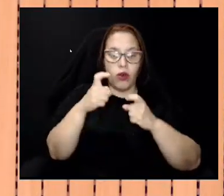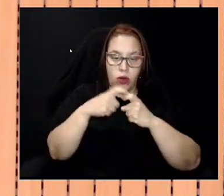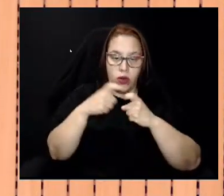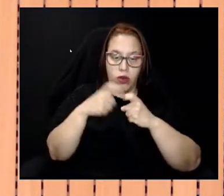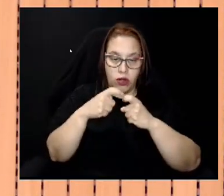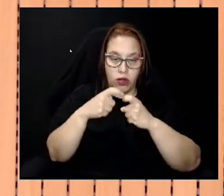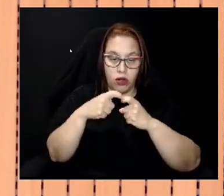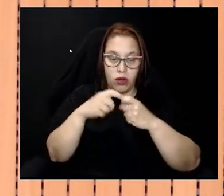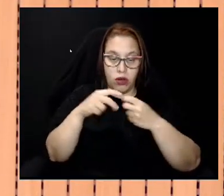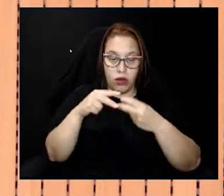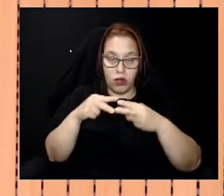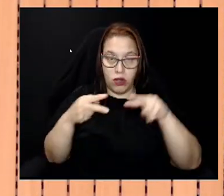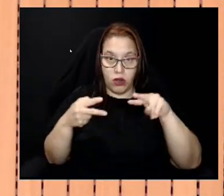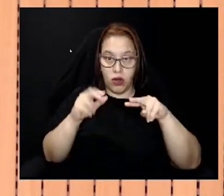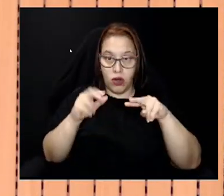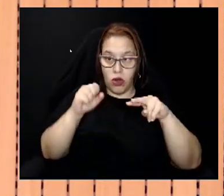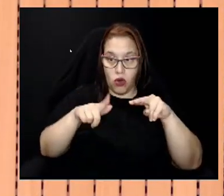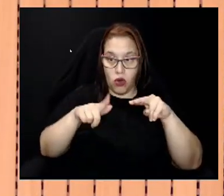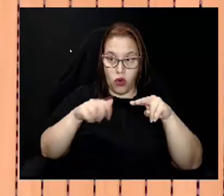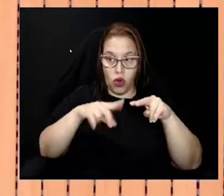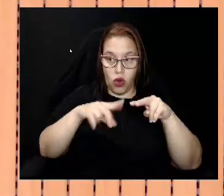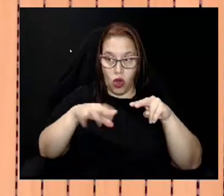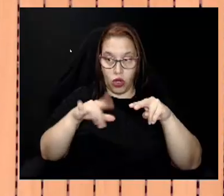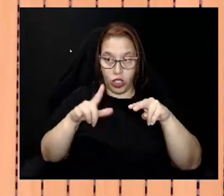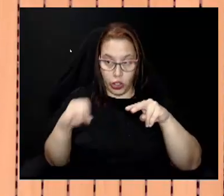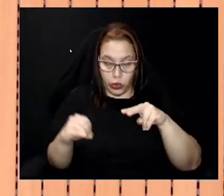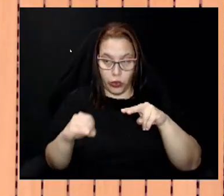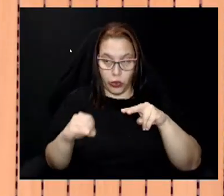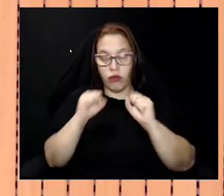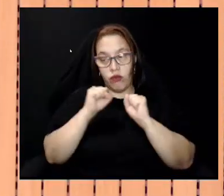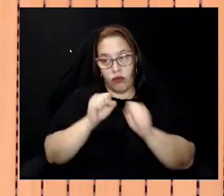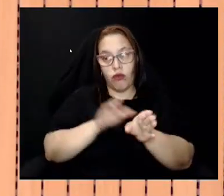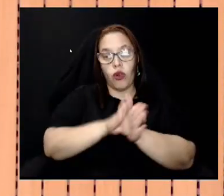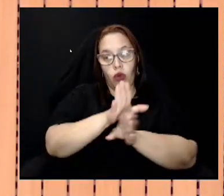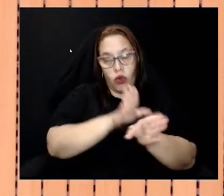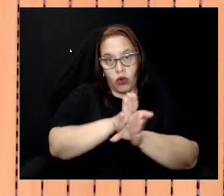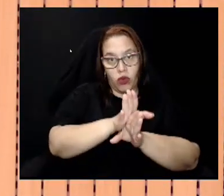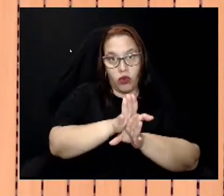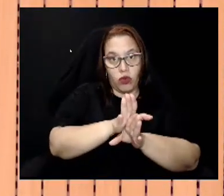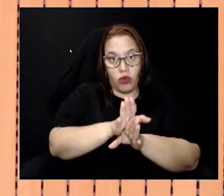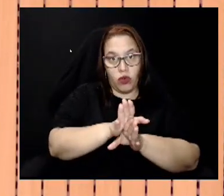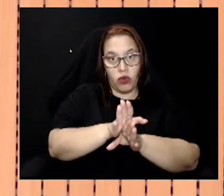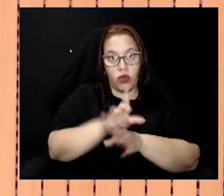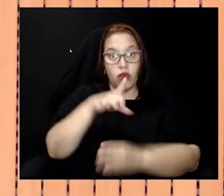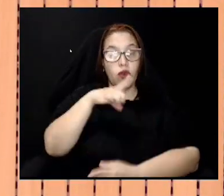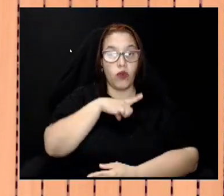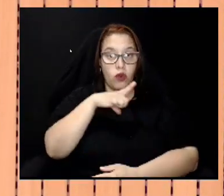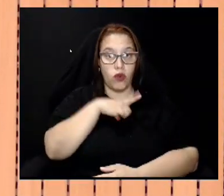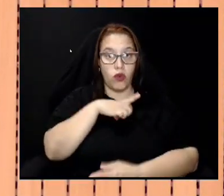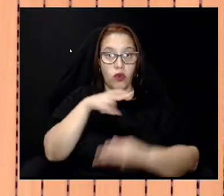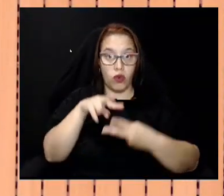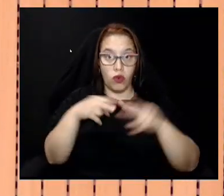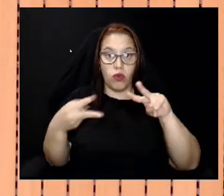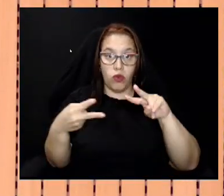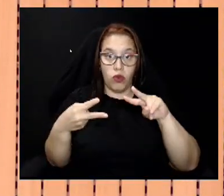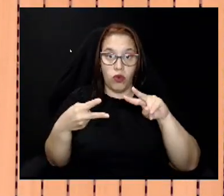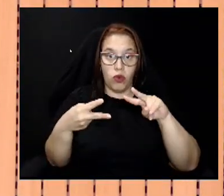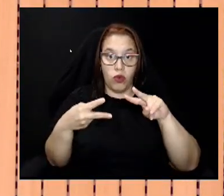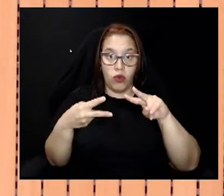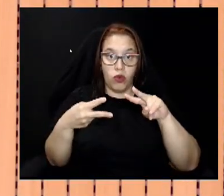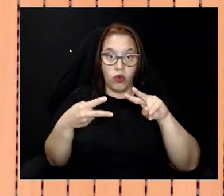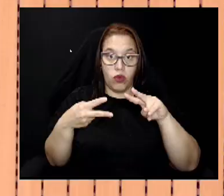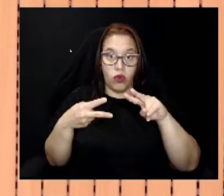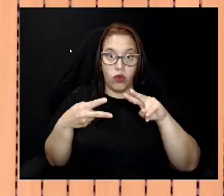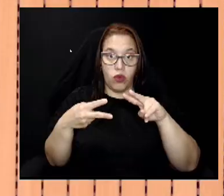ginecologista oncológico, para que possa orientar, e caso tenha uma dessas mutações genéticas, essa mulher pode ser candidata à remoção,